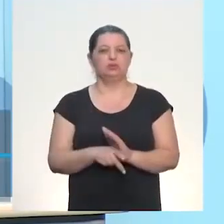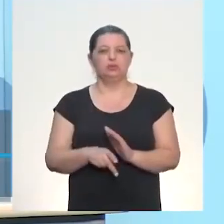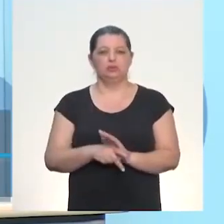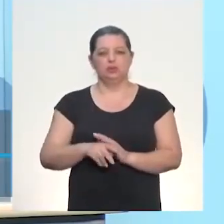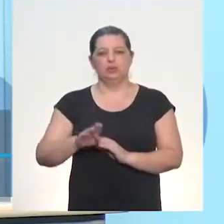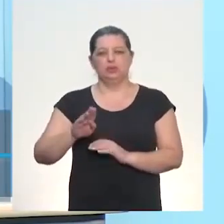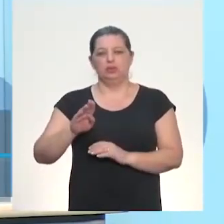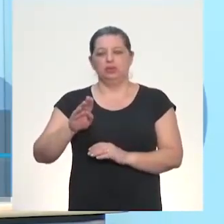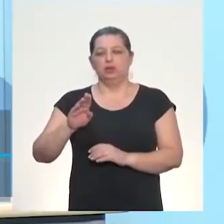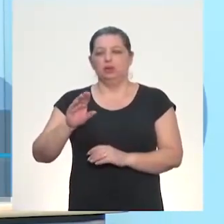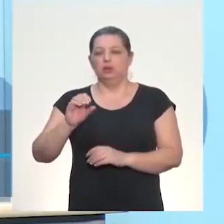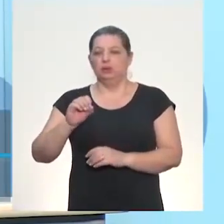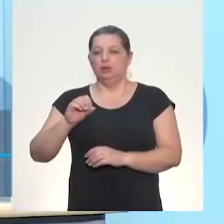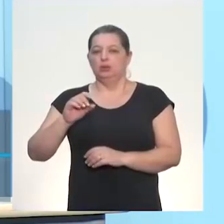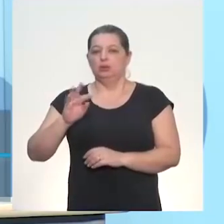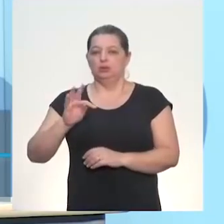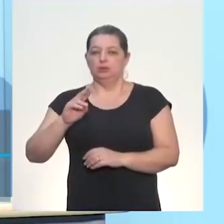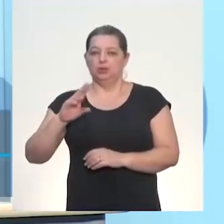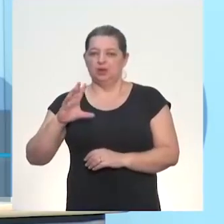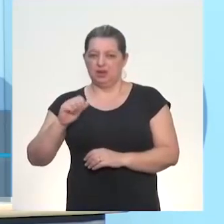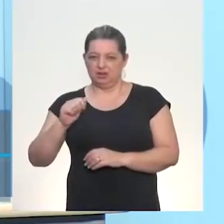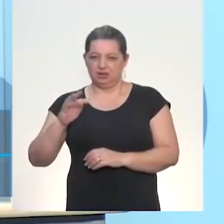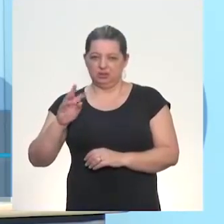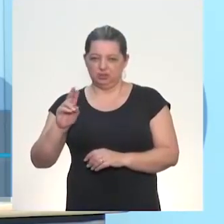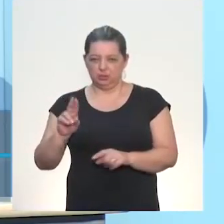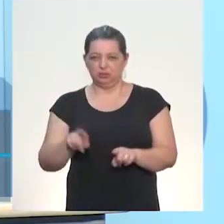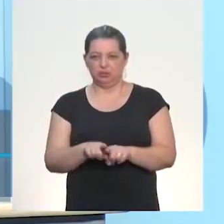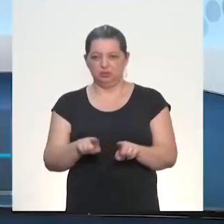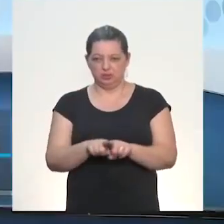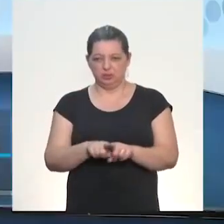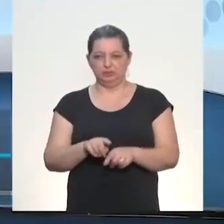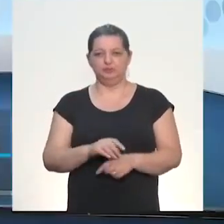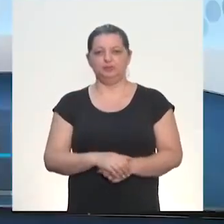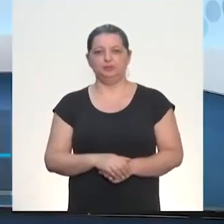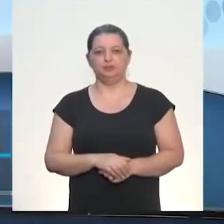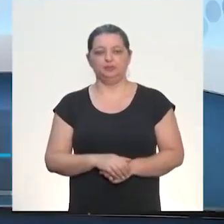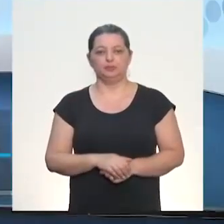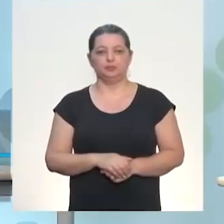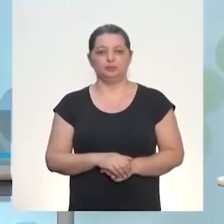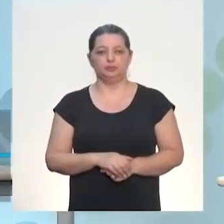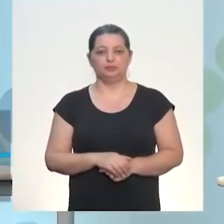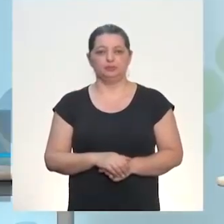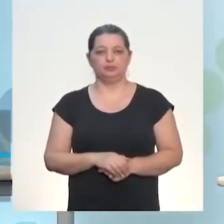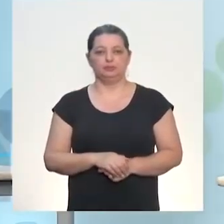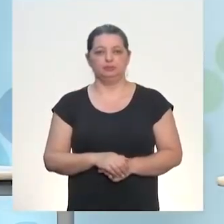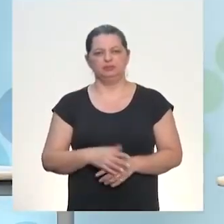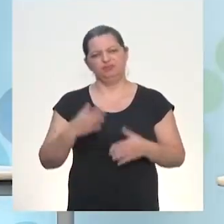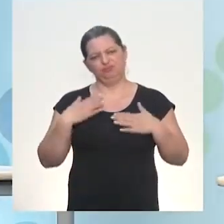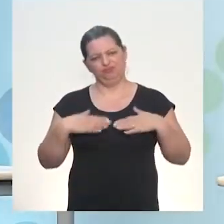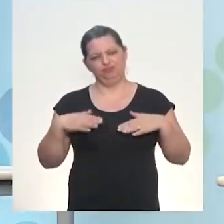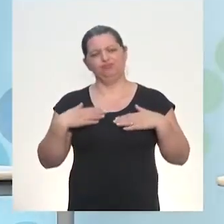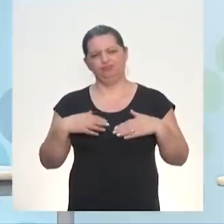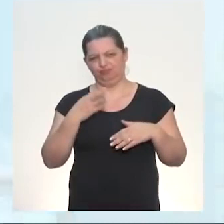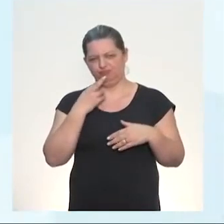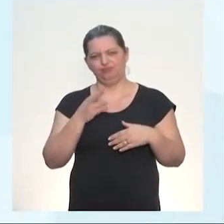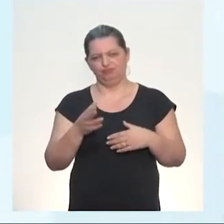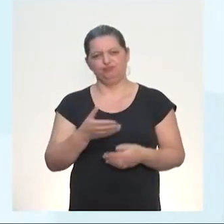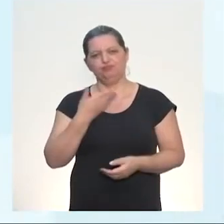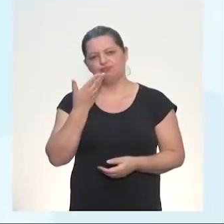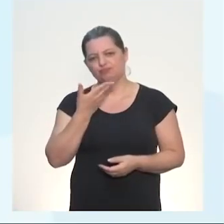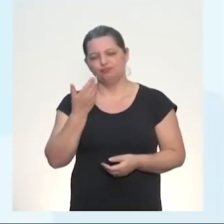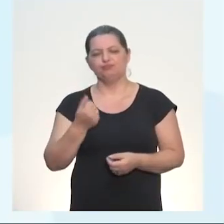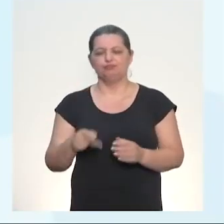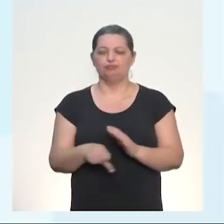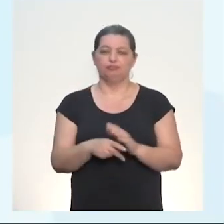do Rio Preto, Penápolis e Socorro. Vamos conferir? Vamos. Então, vamos lá. Esse era bem tranquilo, né? Então, a gente tem lá a caixinha no formato